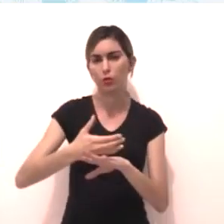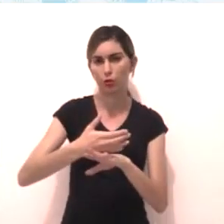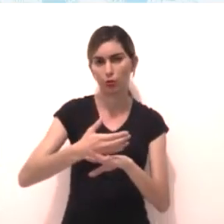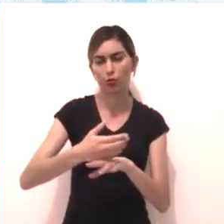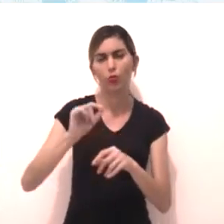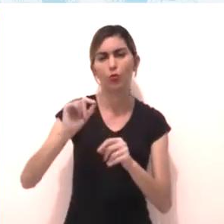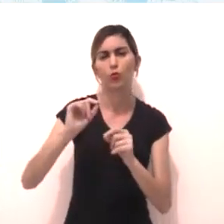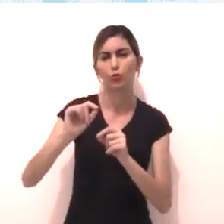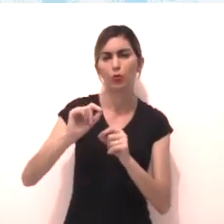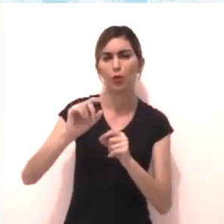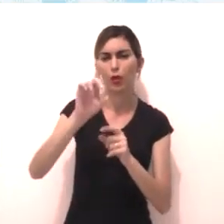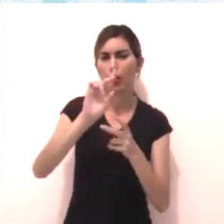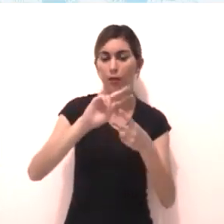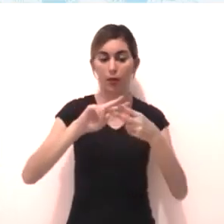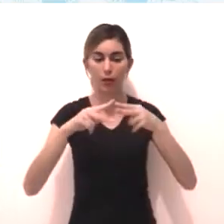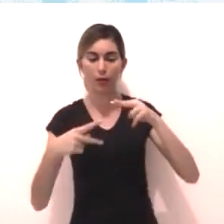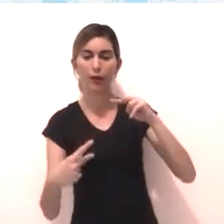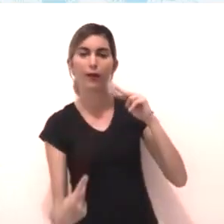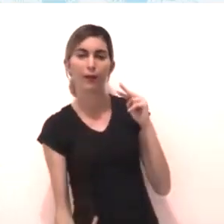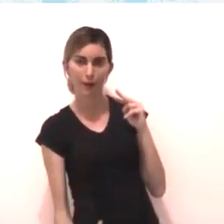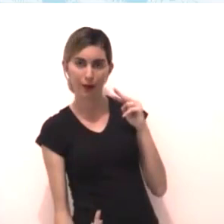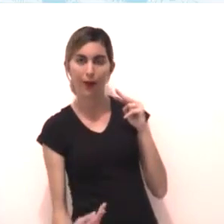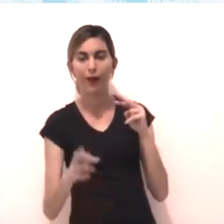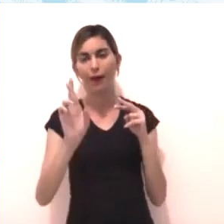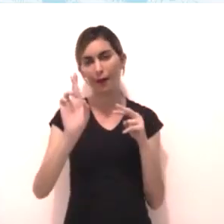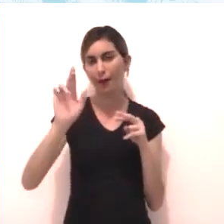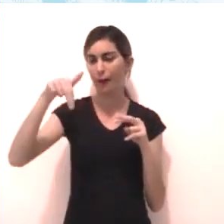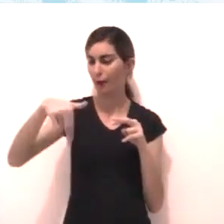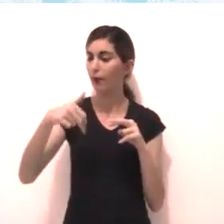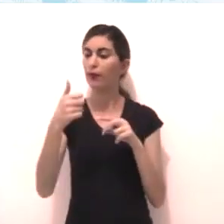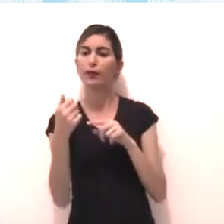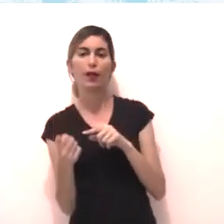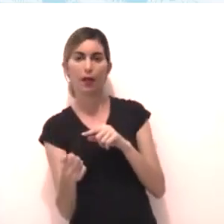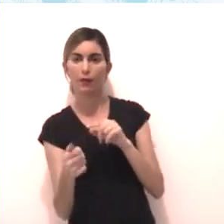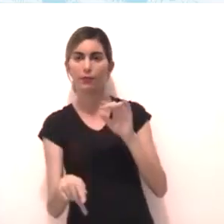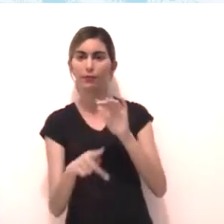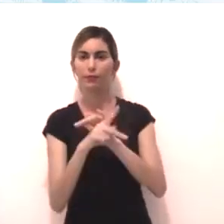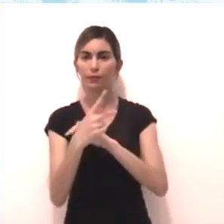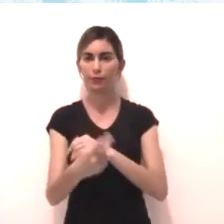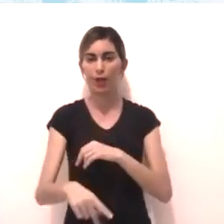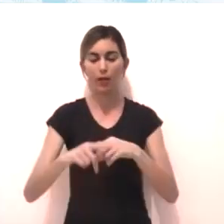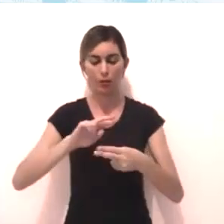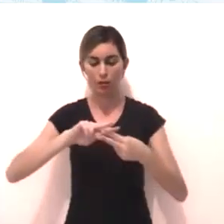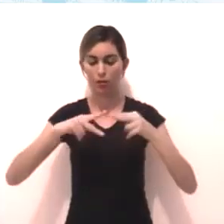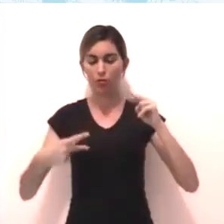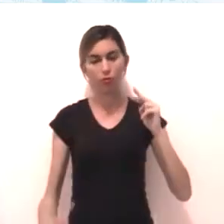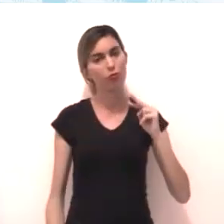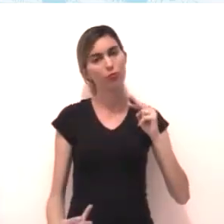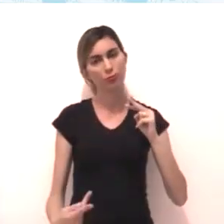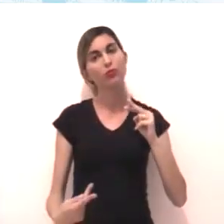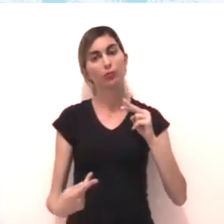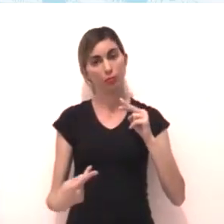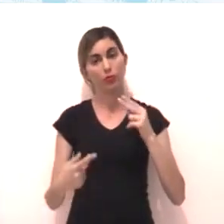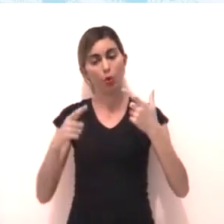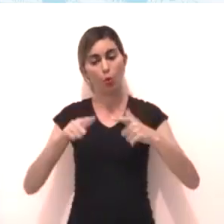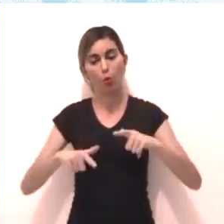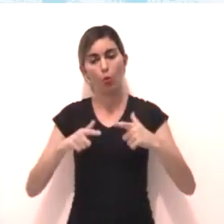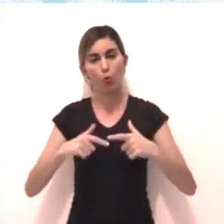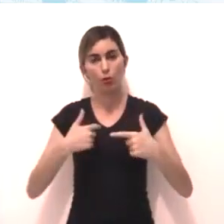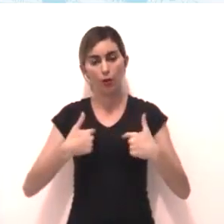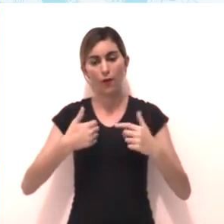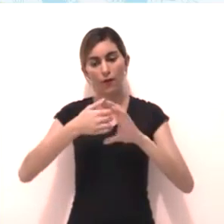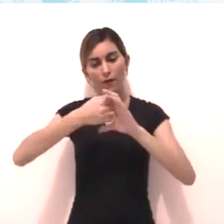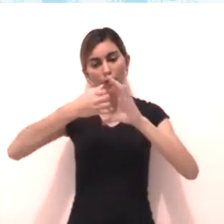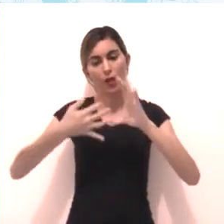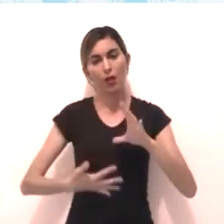nucleicos são o DNA e o RNA, que correspondem ao nosso material genético. É onde estão